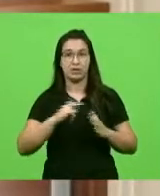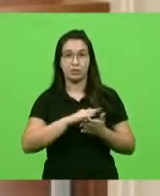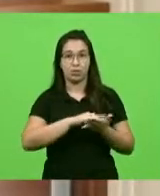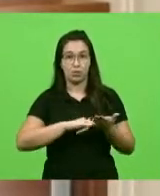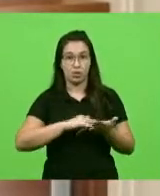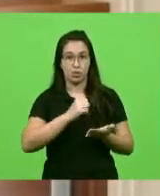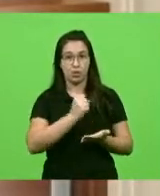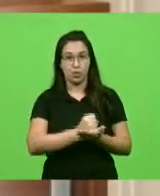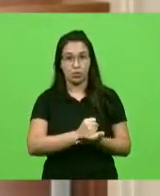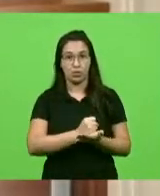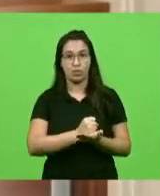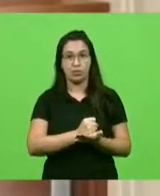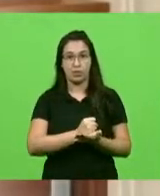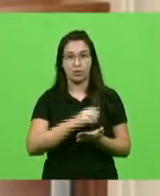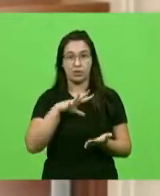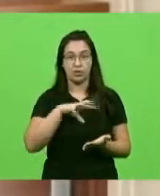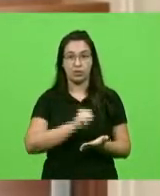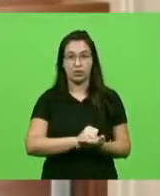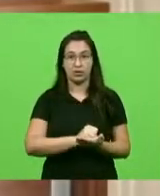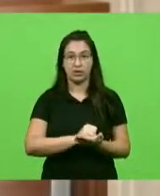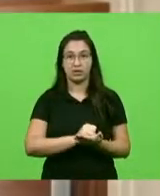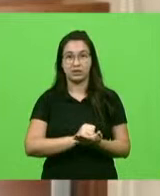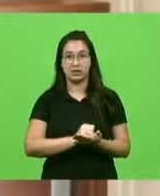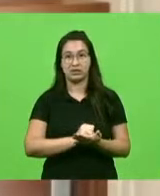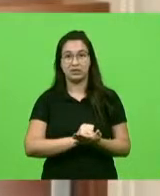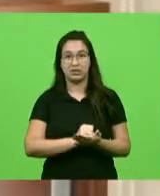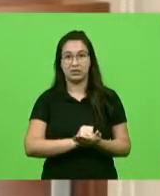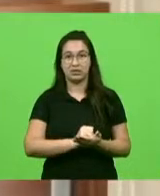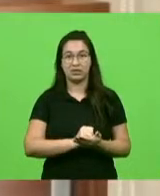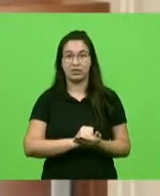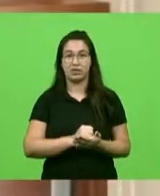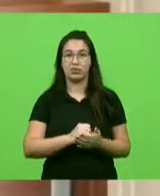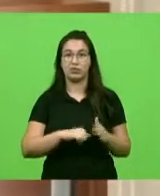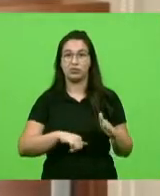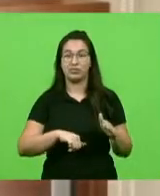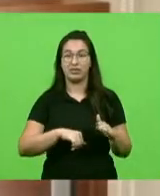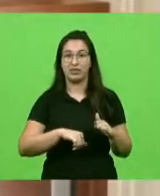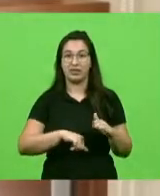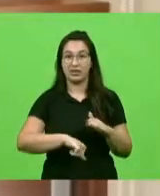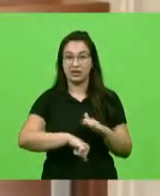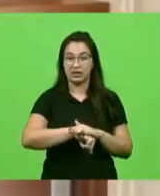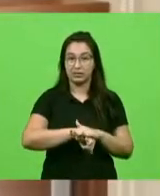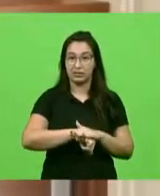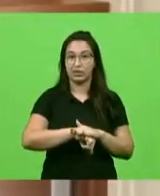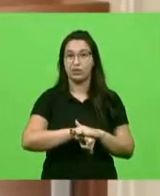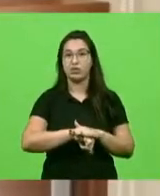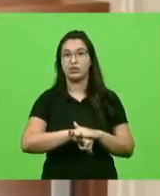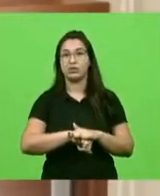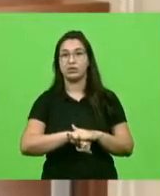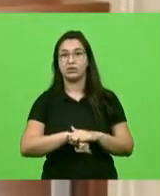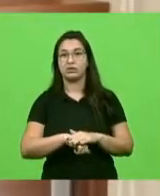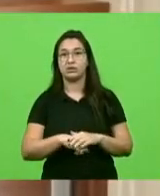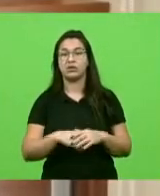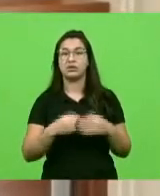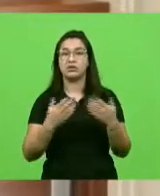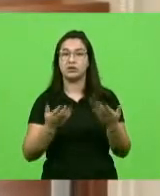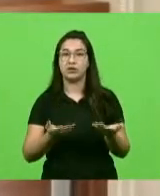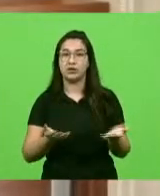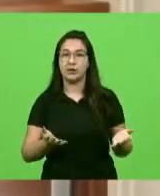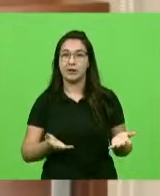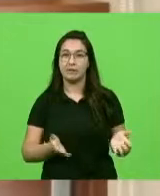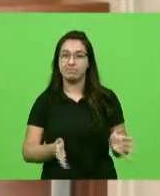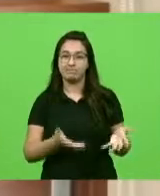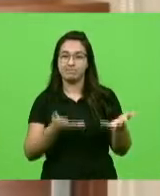contratação fraudulenta de um hospital de campanha por 76 milhões, com nítido favorecimento a uma das